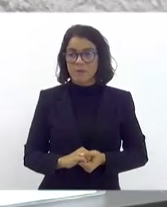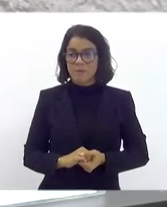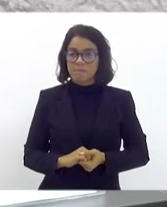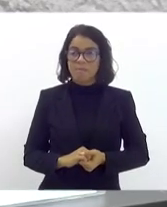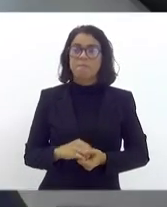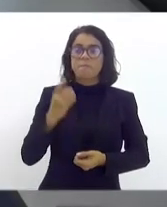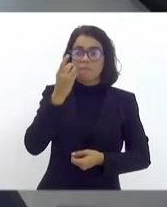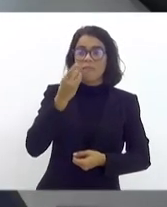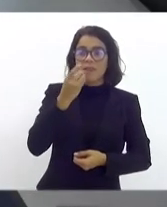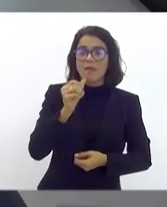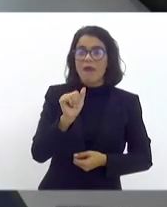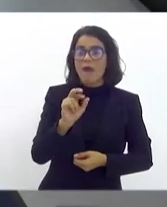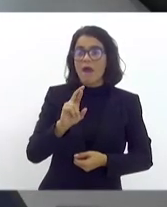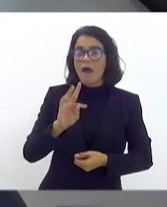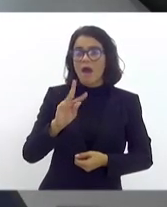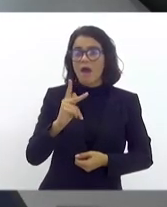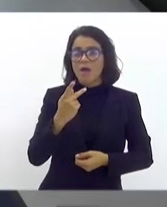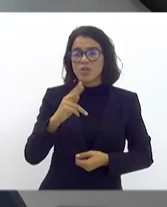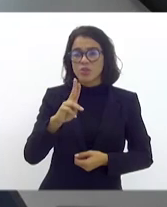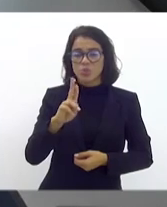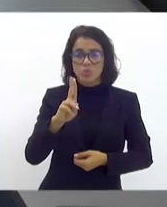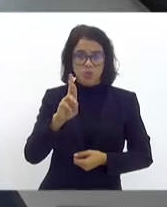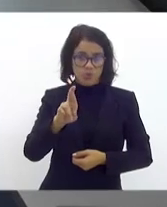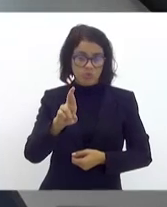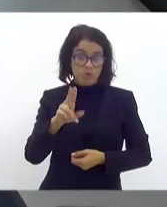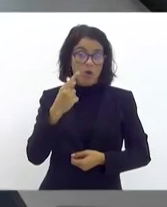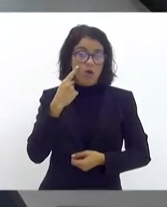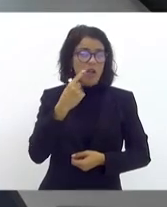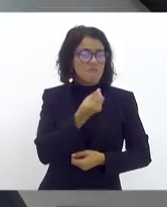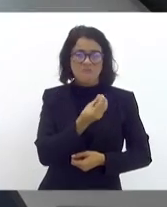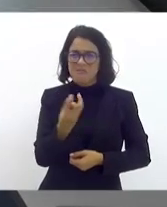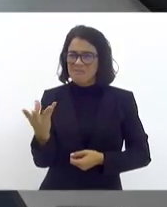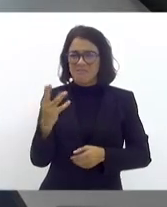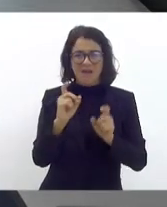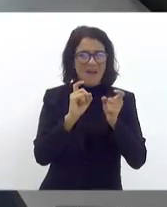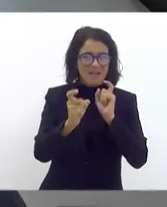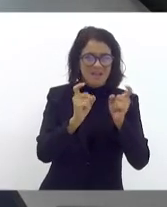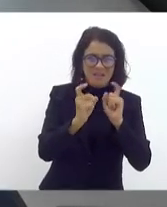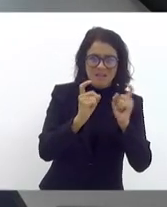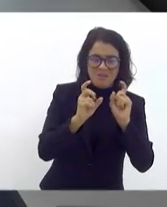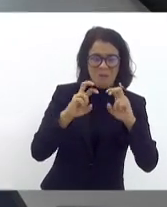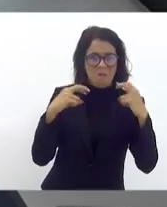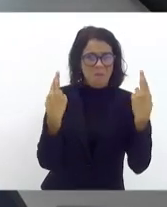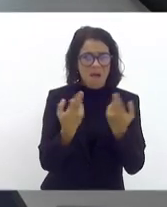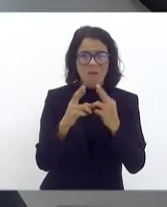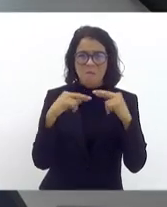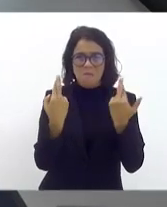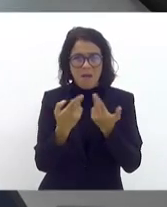deputado Arthur, eu acho que a gente podia fazer... A gente vai ter várias reuniões, né? Mas esse primeiro segmento a gente